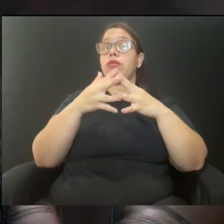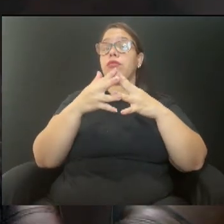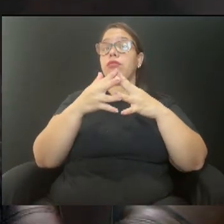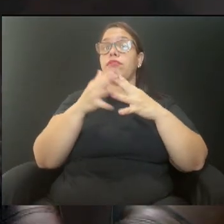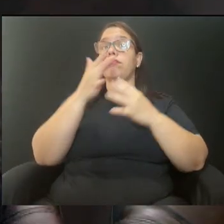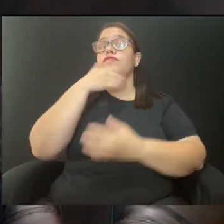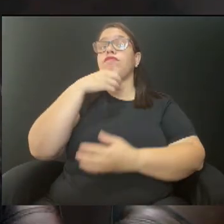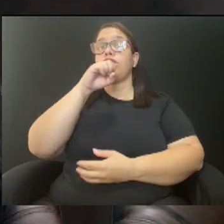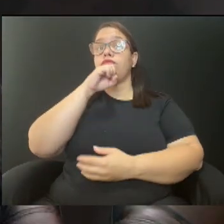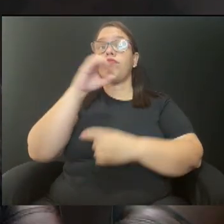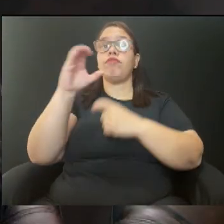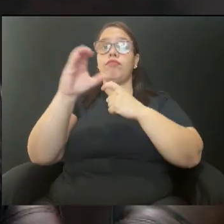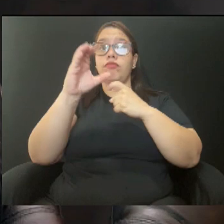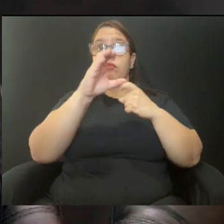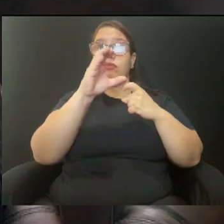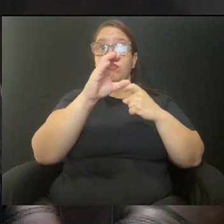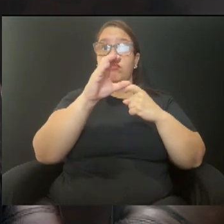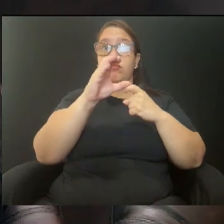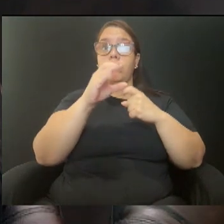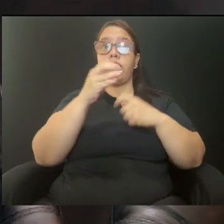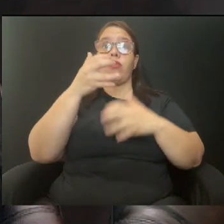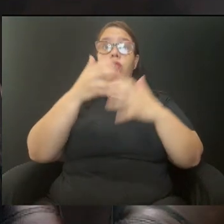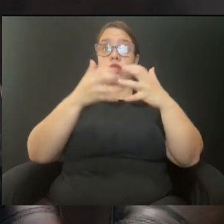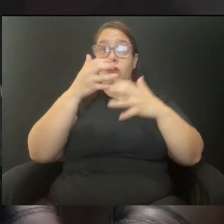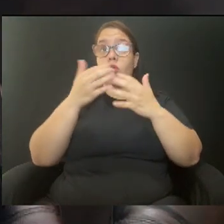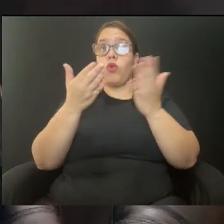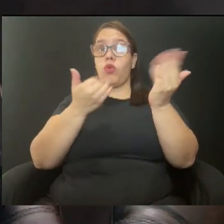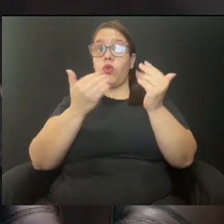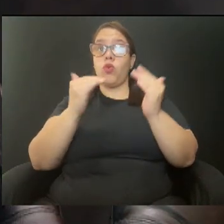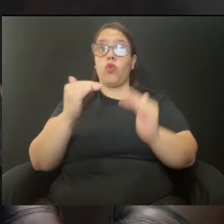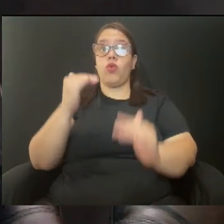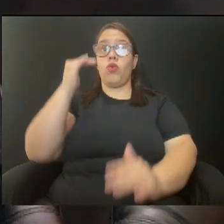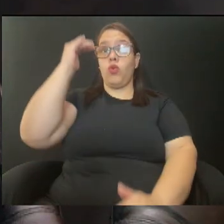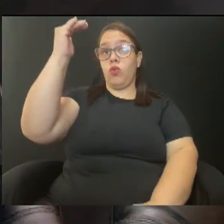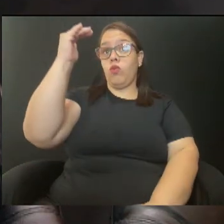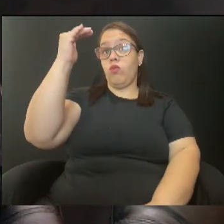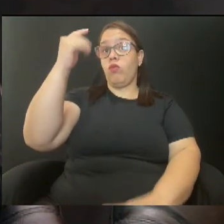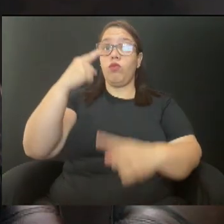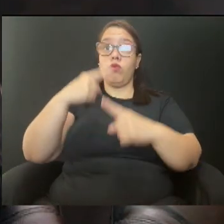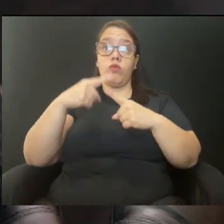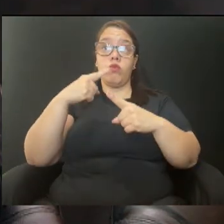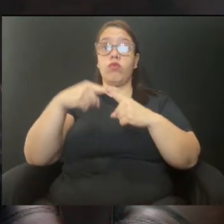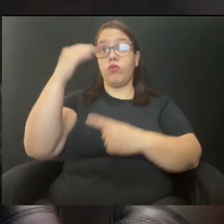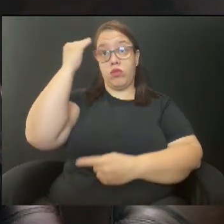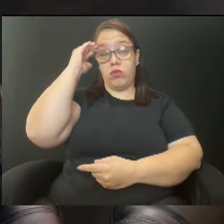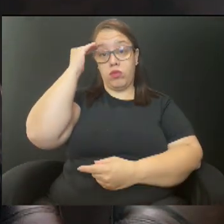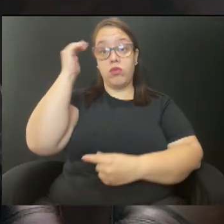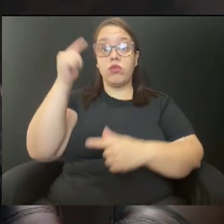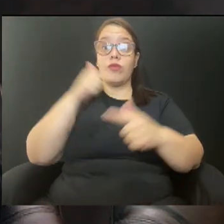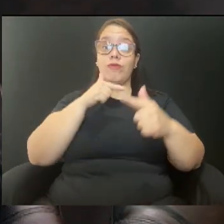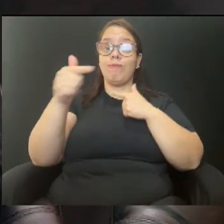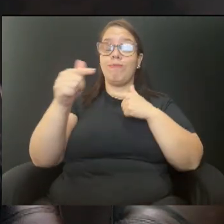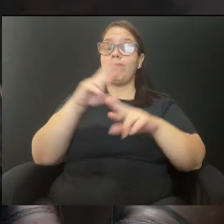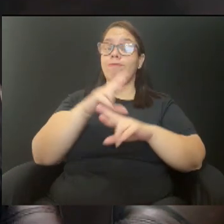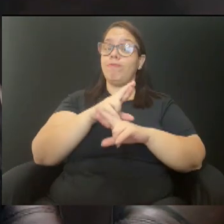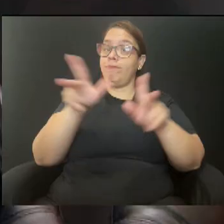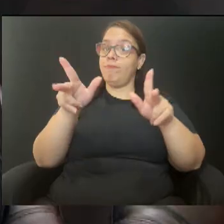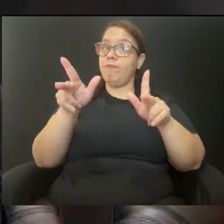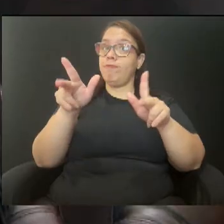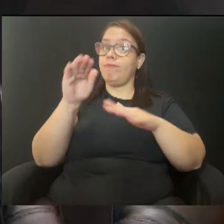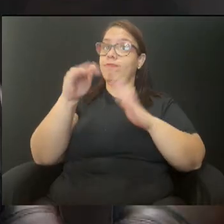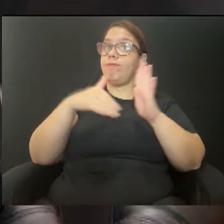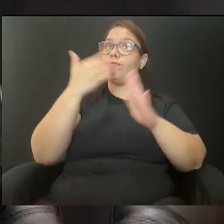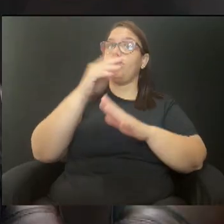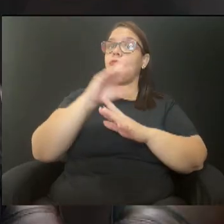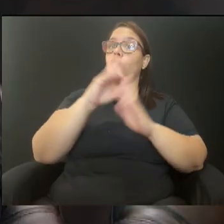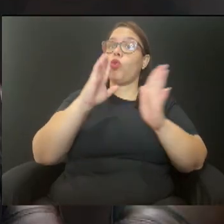têm conflitos com jovens adultos, por quê? Eles entendem o trabalho de uma forma diferente, eles foram criados em outro período. E aí